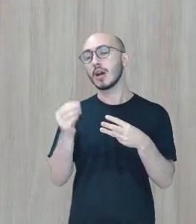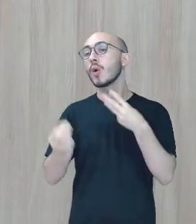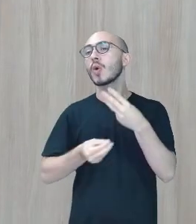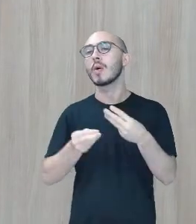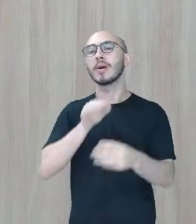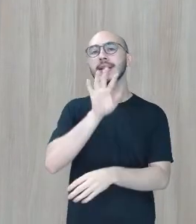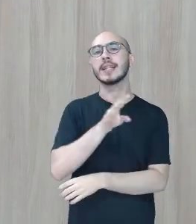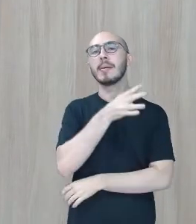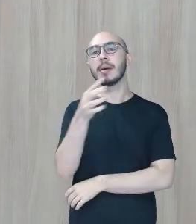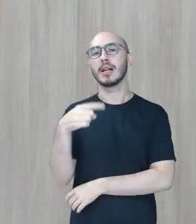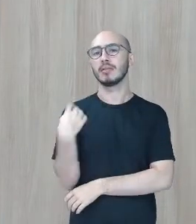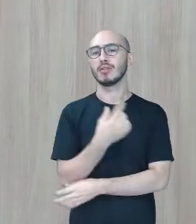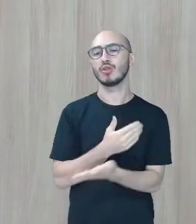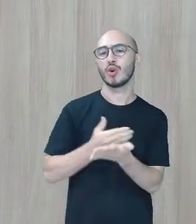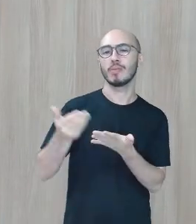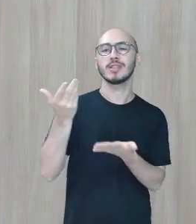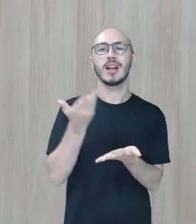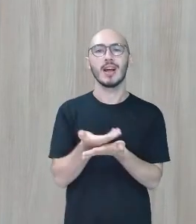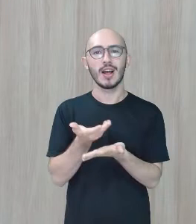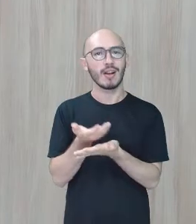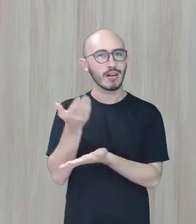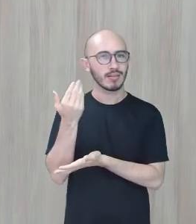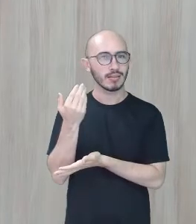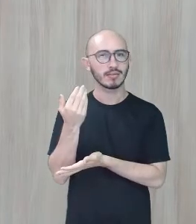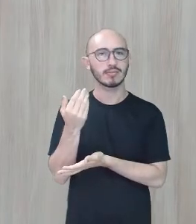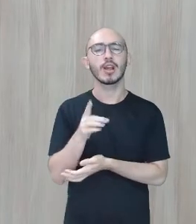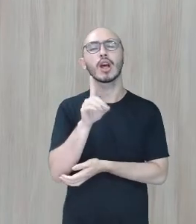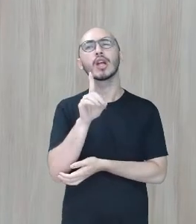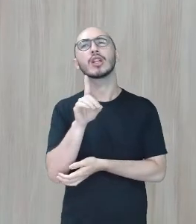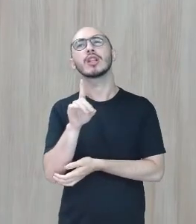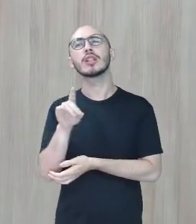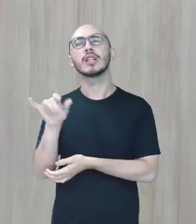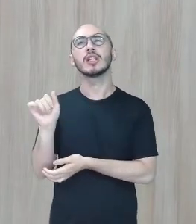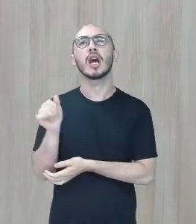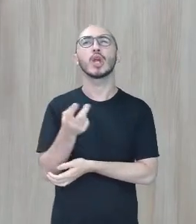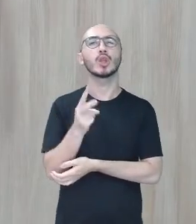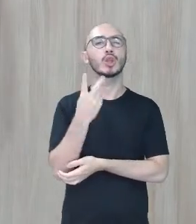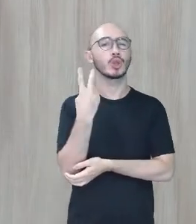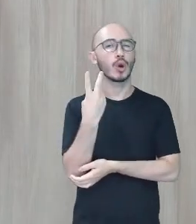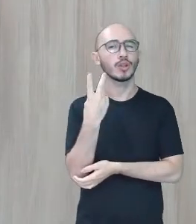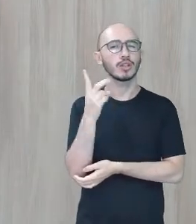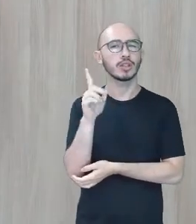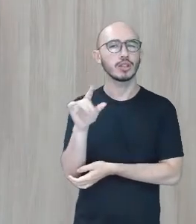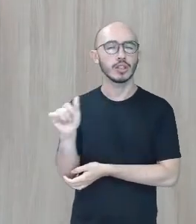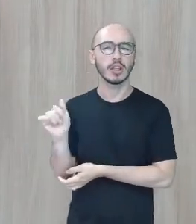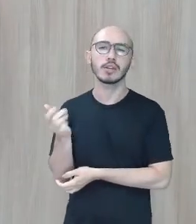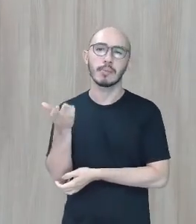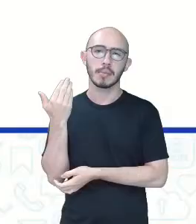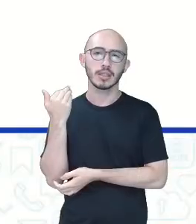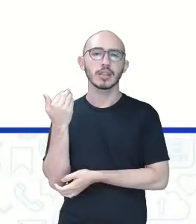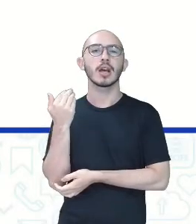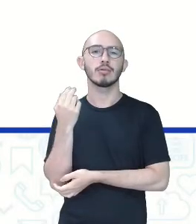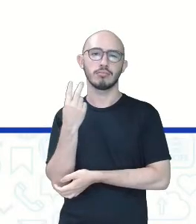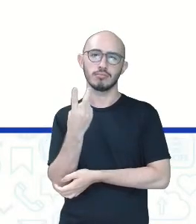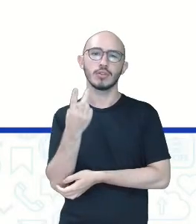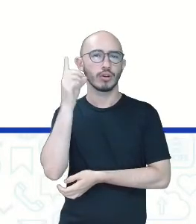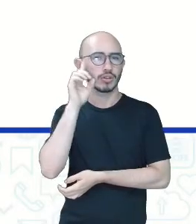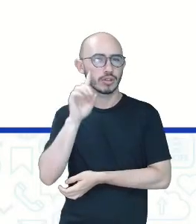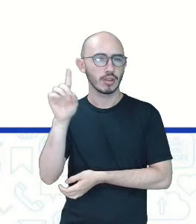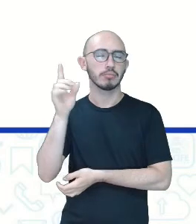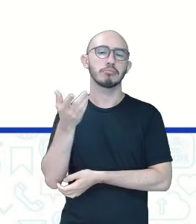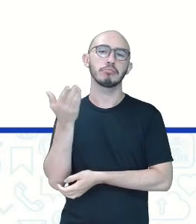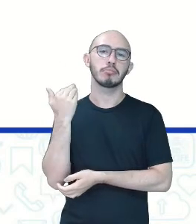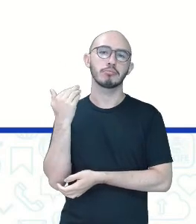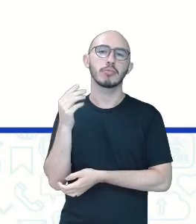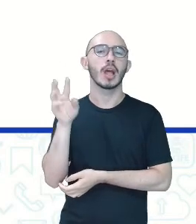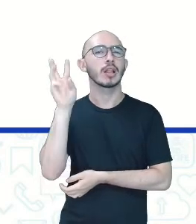Então começamos nas nossas aulas aí há 2 dias atrás, lá na terça-feira, falando sobre essa